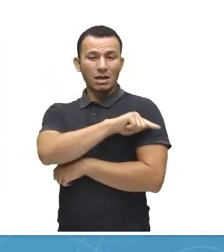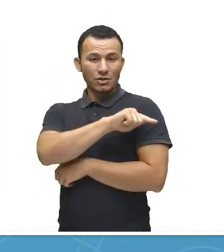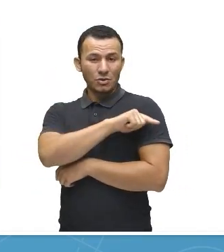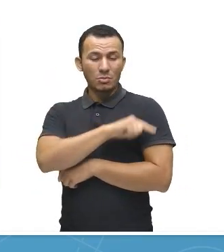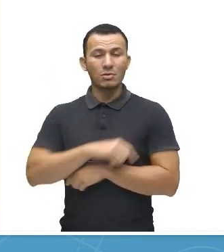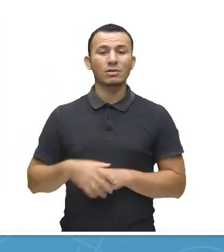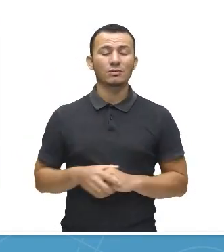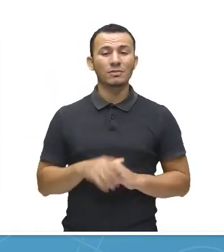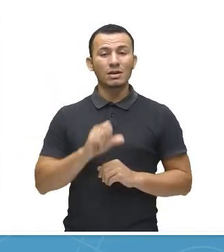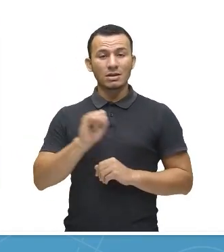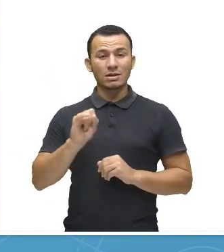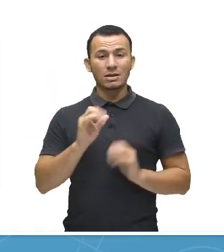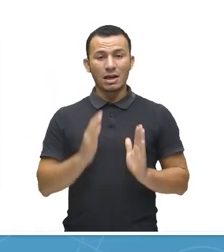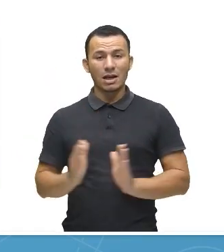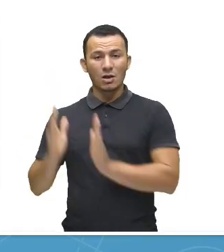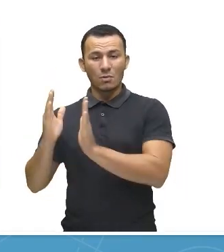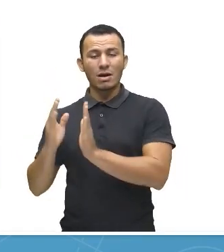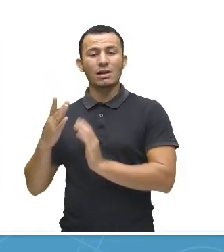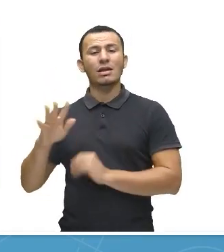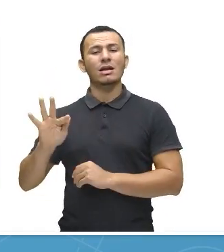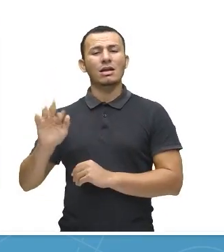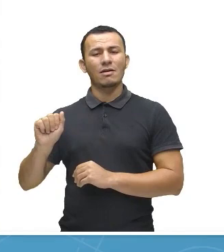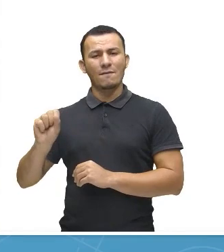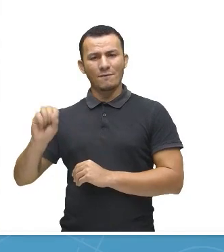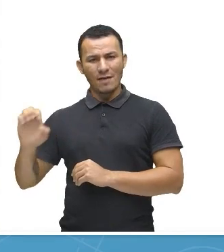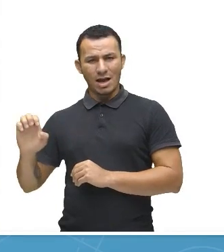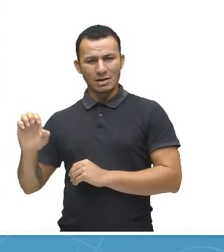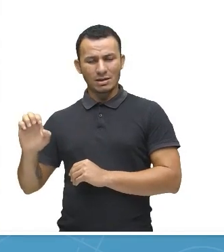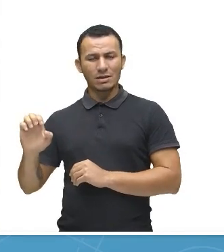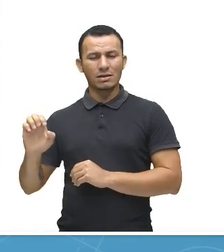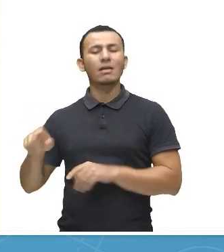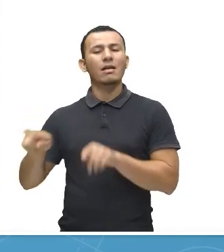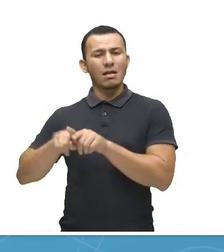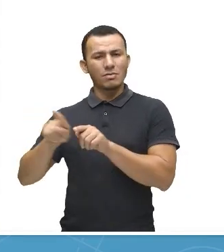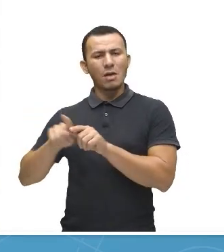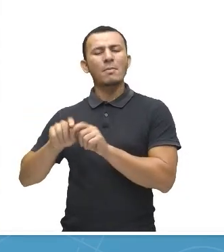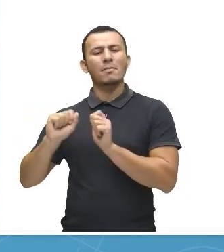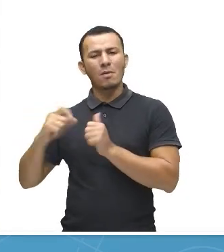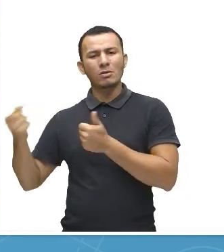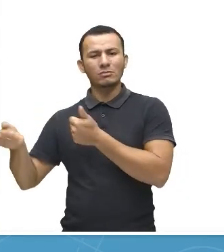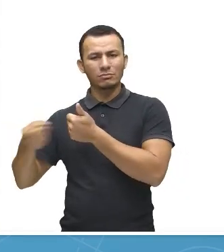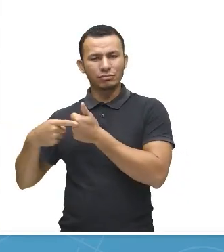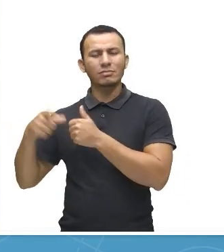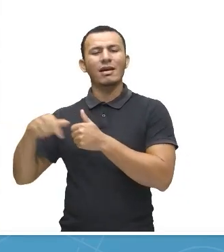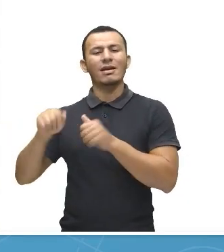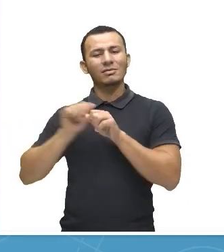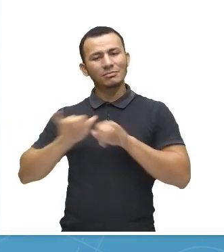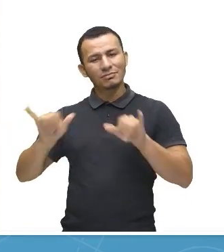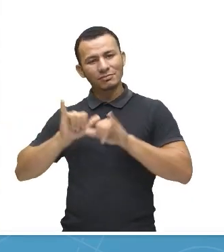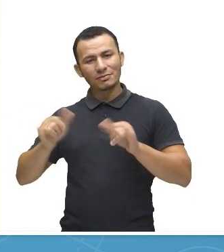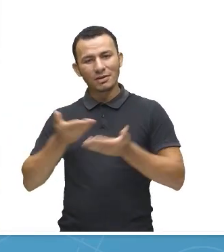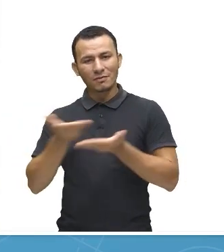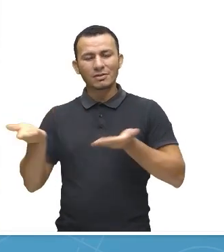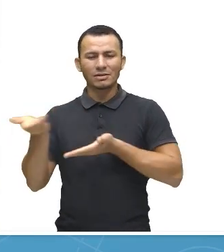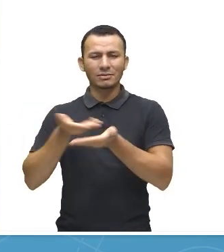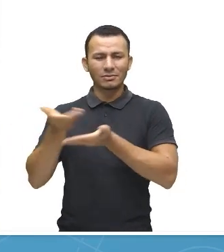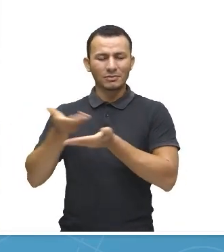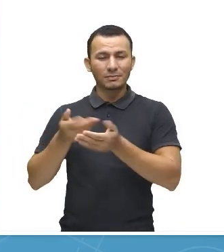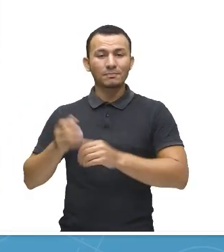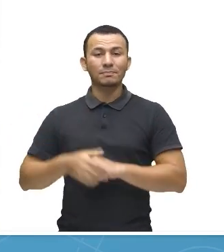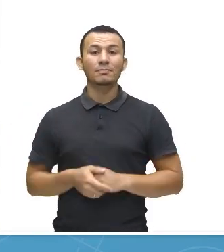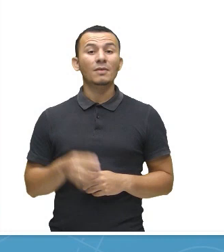for da 4ª fase do avançado, também coloca lá para a gente divulgar vocês aí participando com a gente. Vamos lá para a